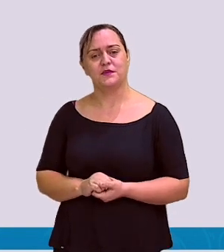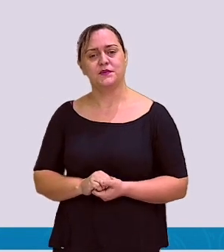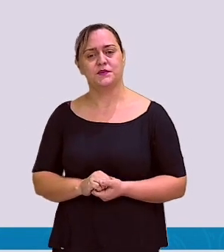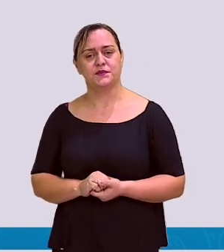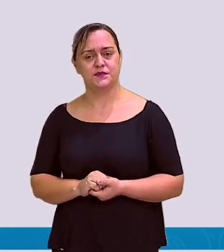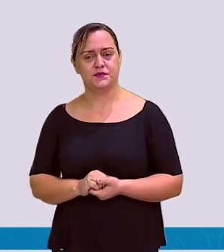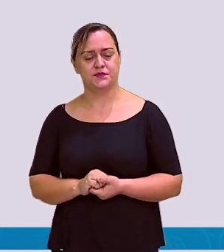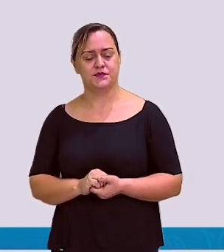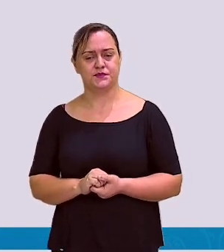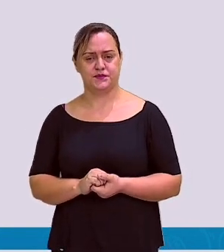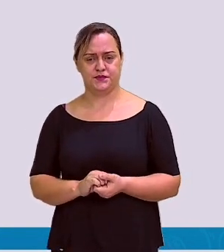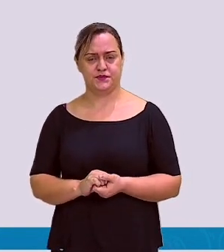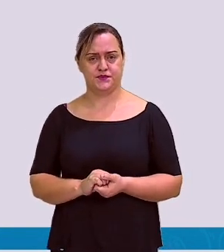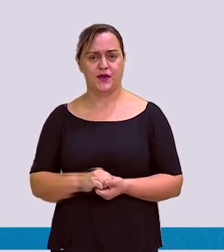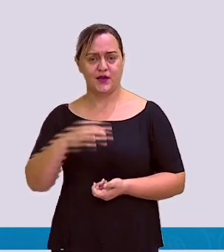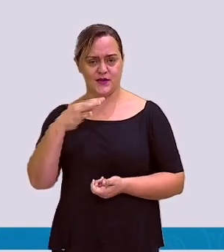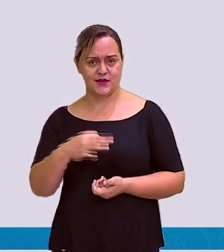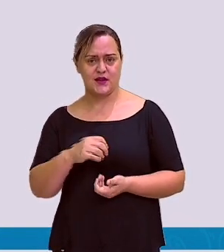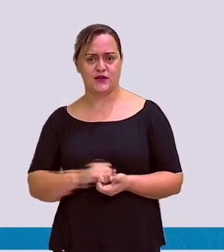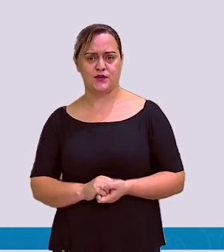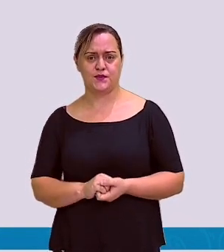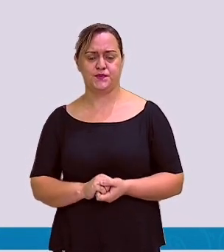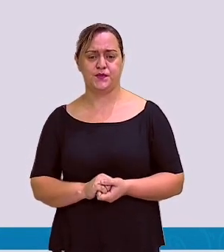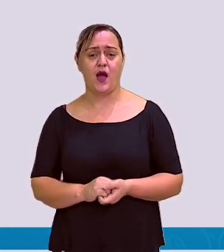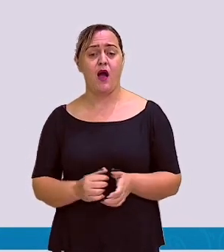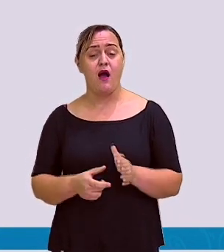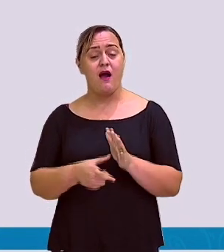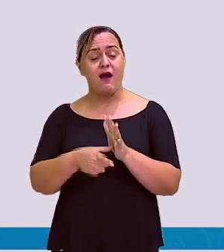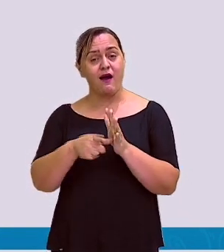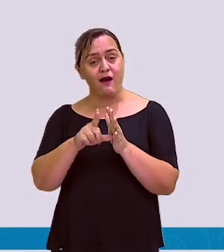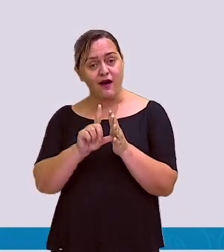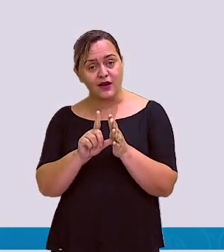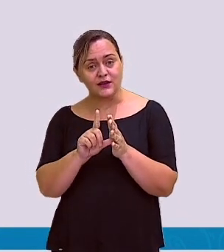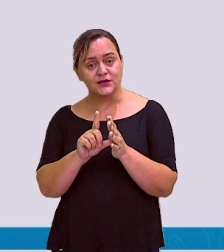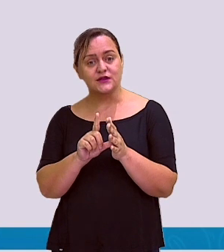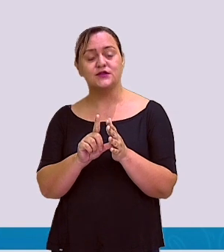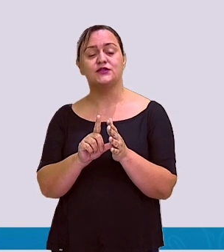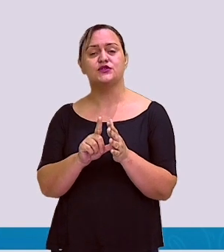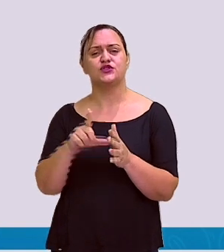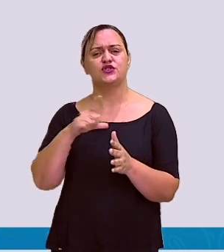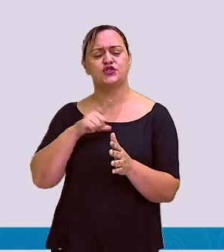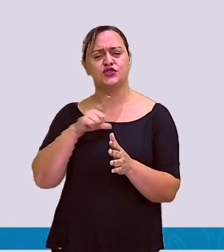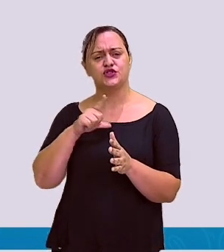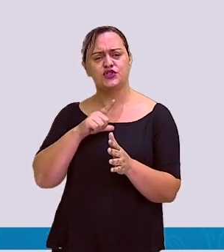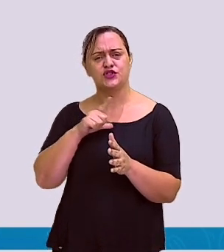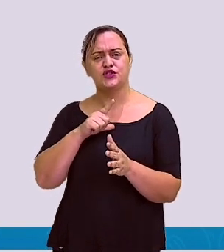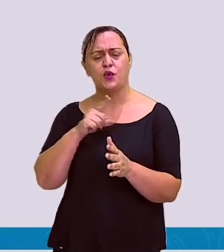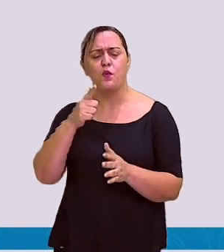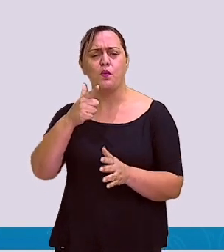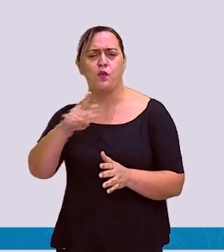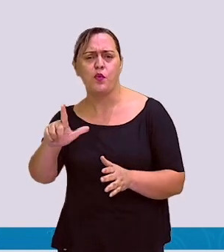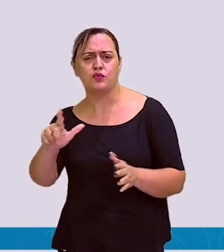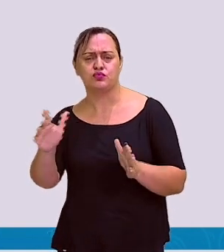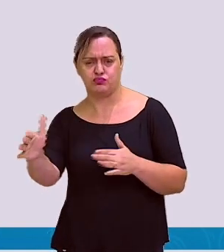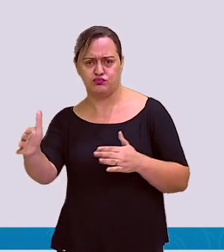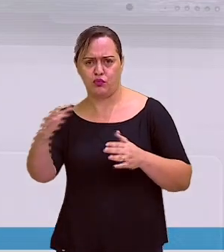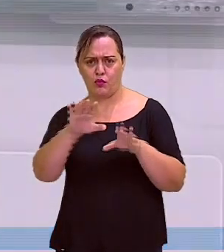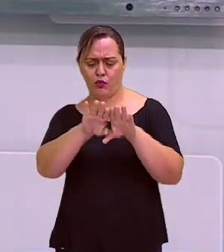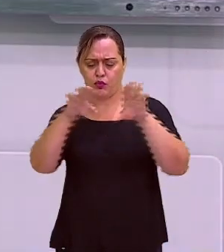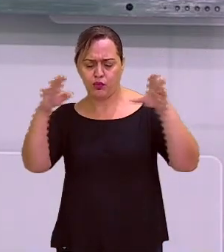que interessante. Eles tinham o cinetoscópio, a partir dele, eles criaram o